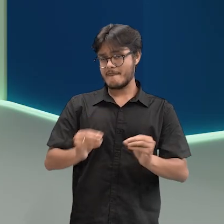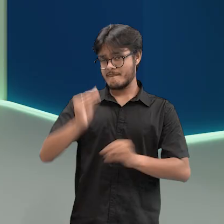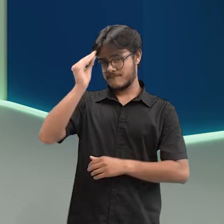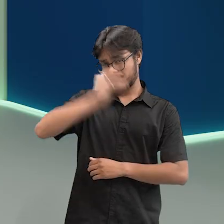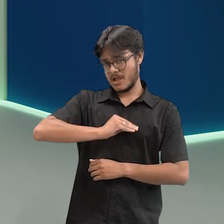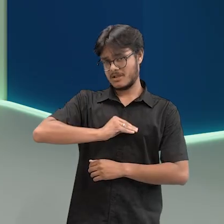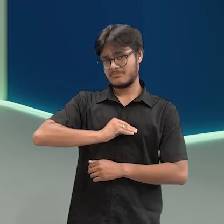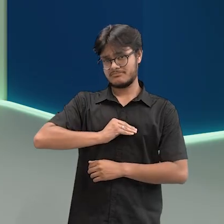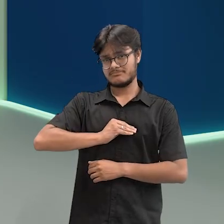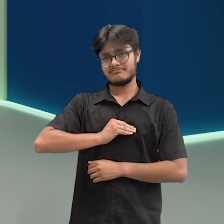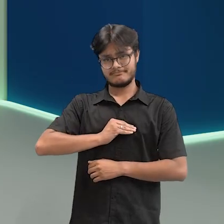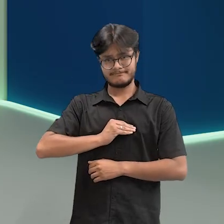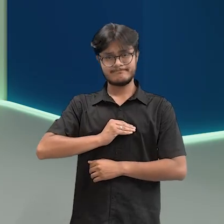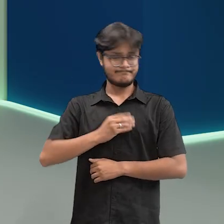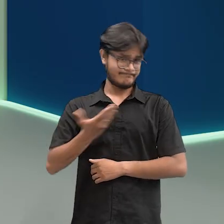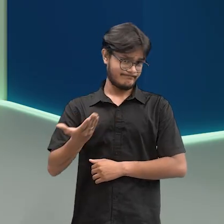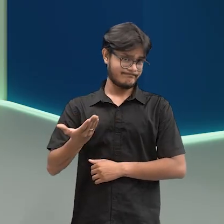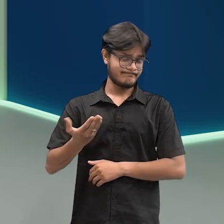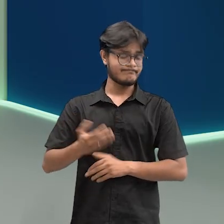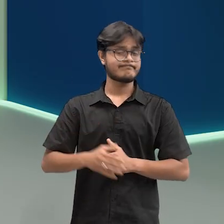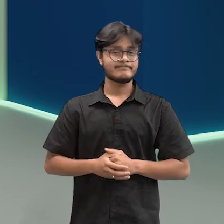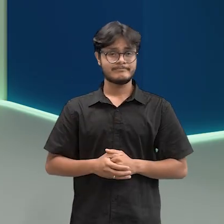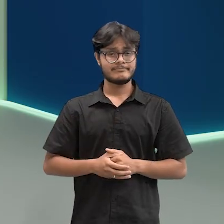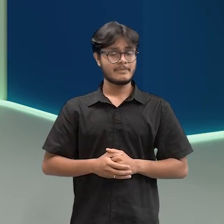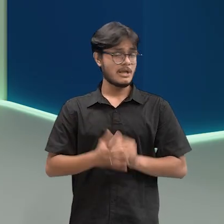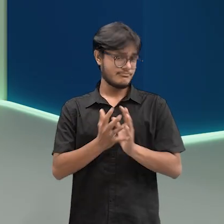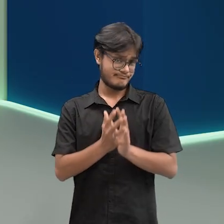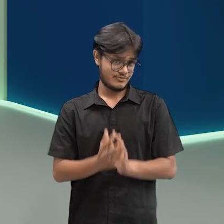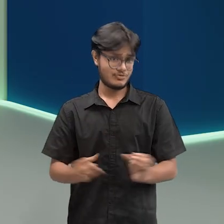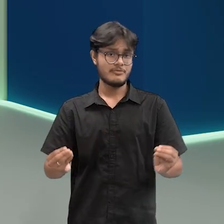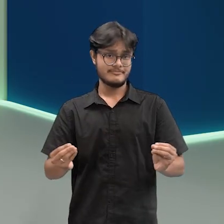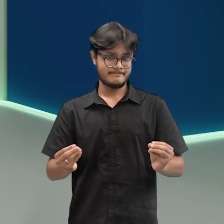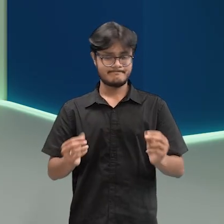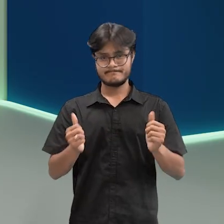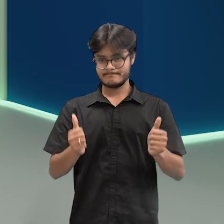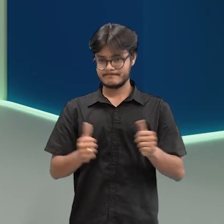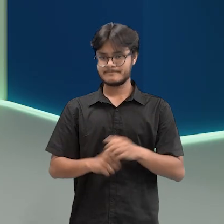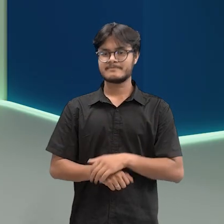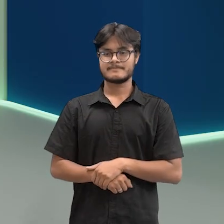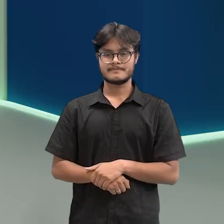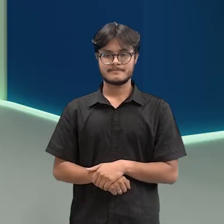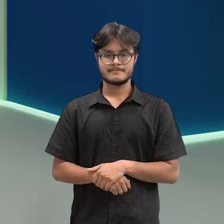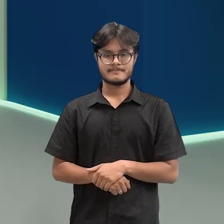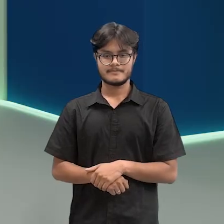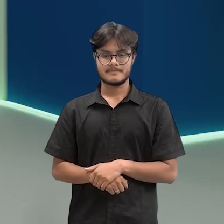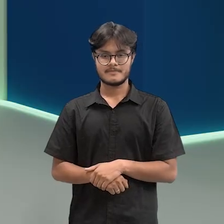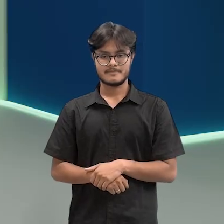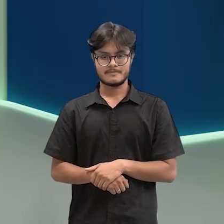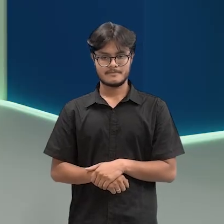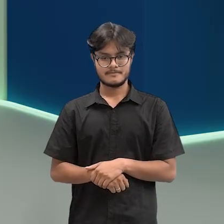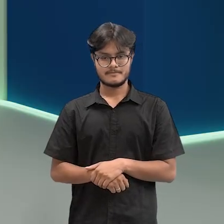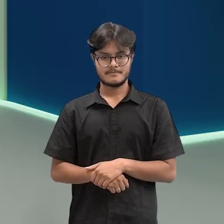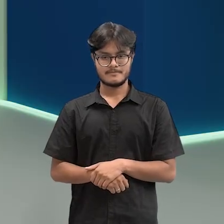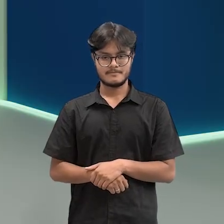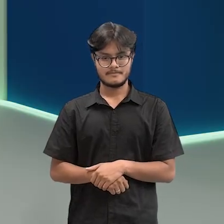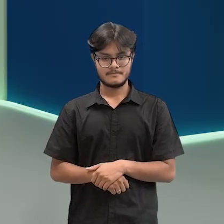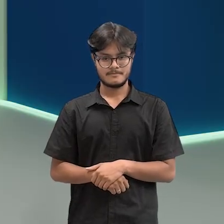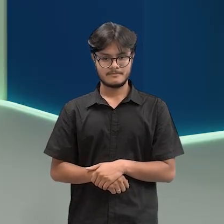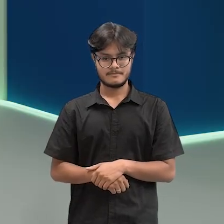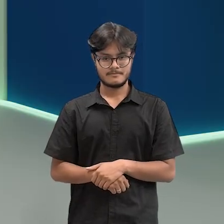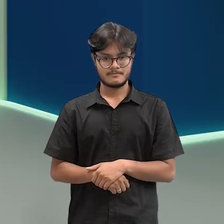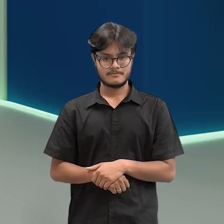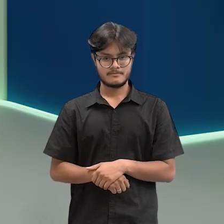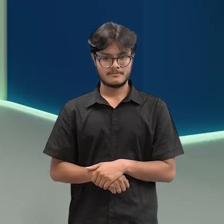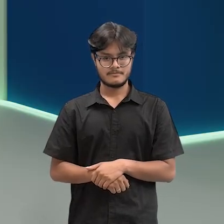acabam não eclodindo ali a ponto de você ter um cisticerco na carne da pessoa. Mas o